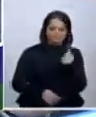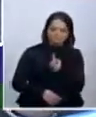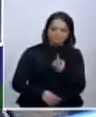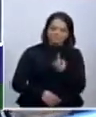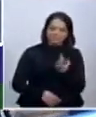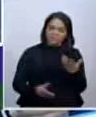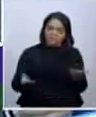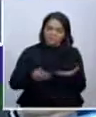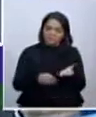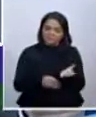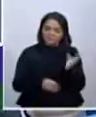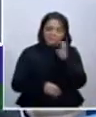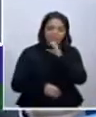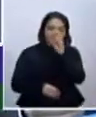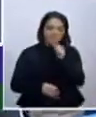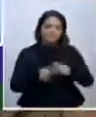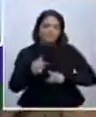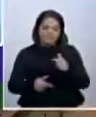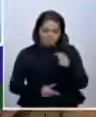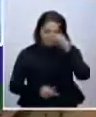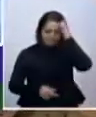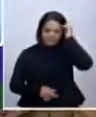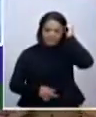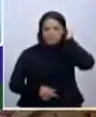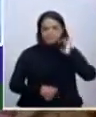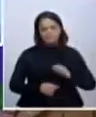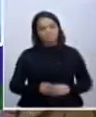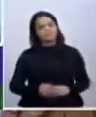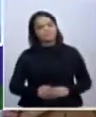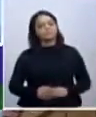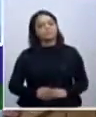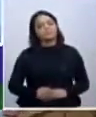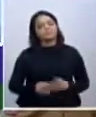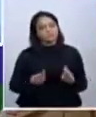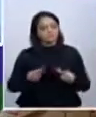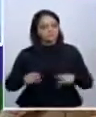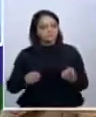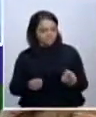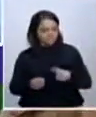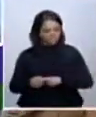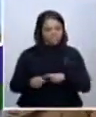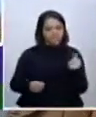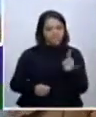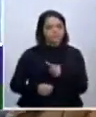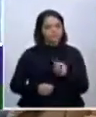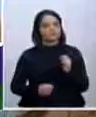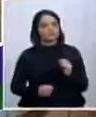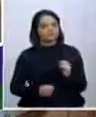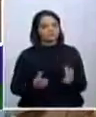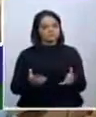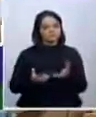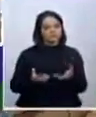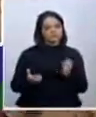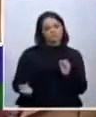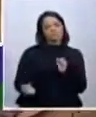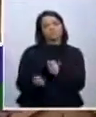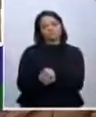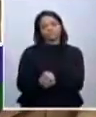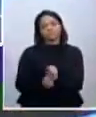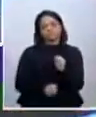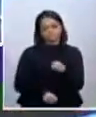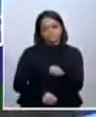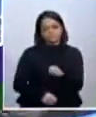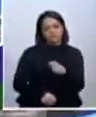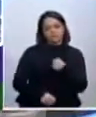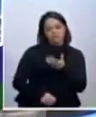hoje tá grande. E conta com a gente. Essa parceria nós iremos subscrever juntos.